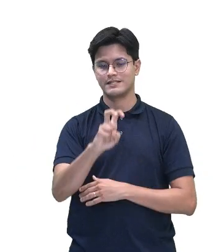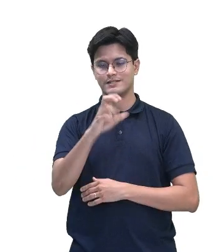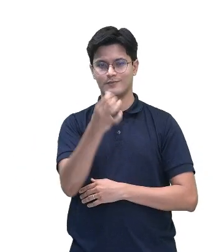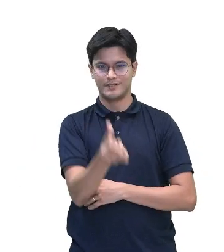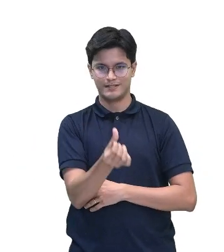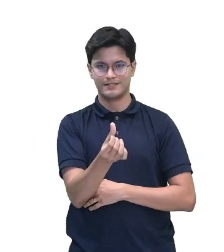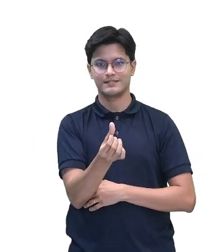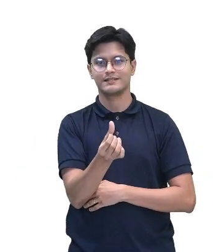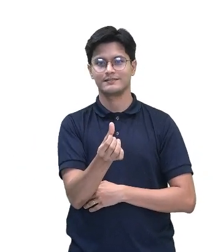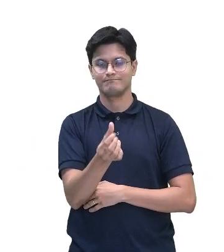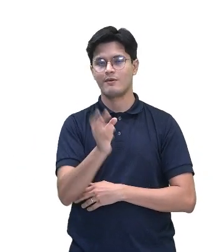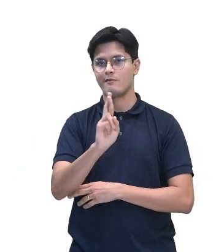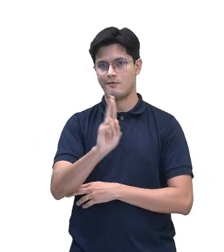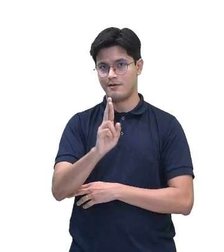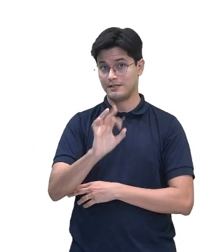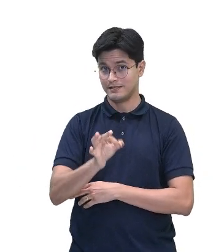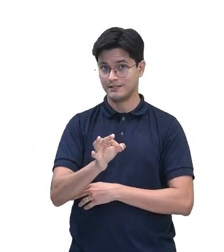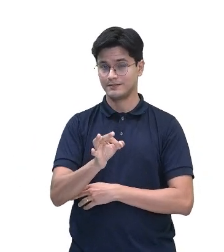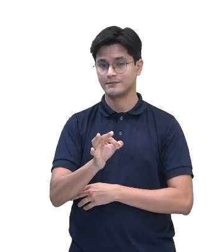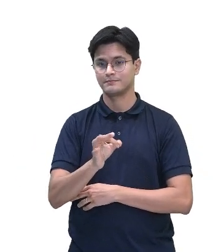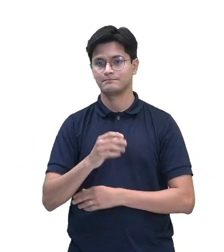R$56.